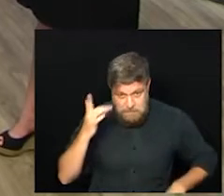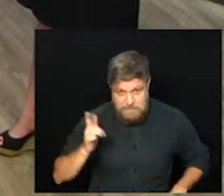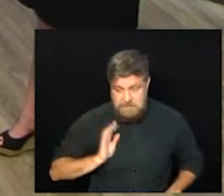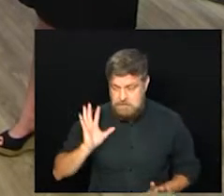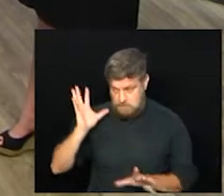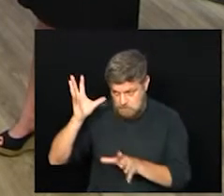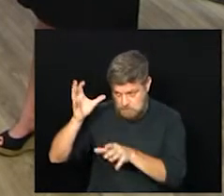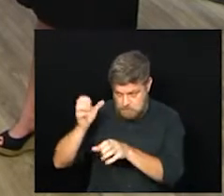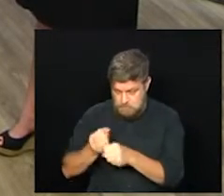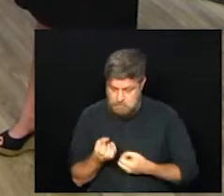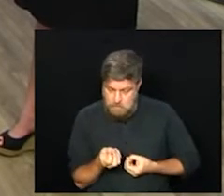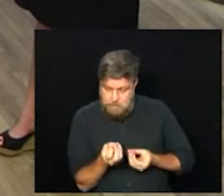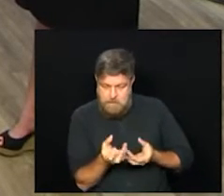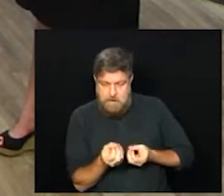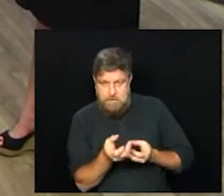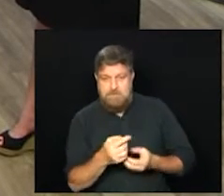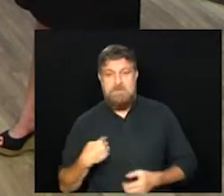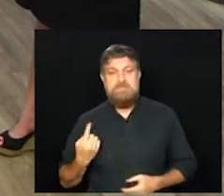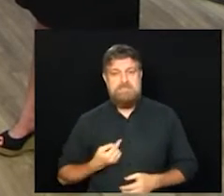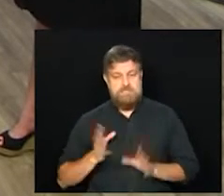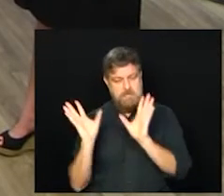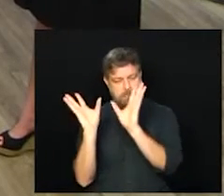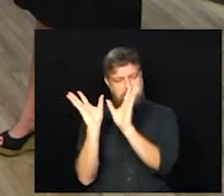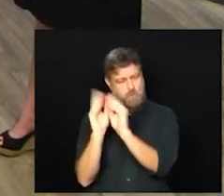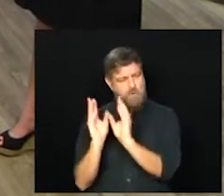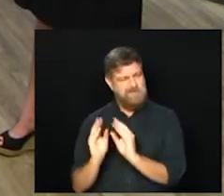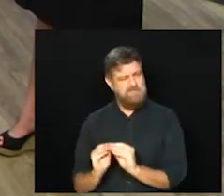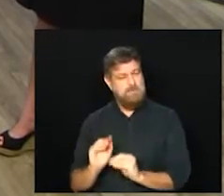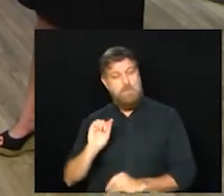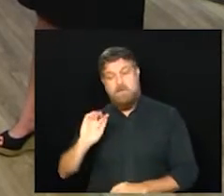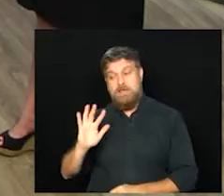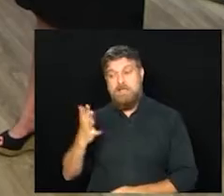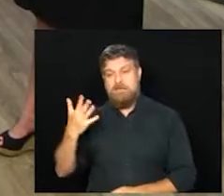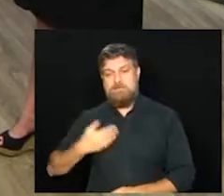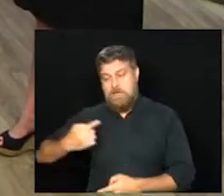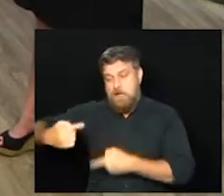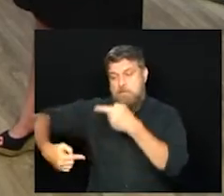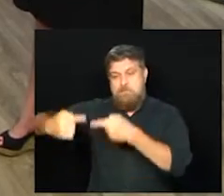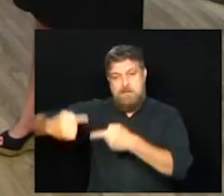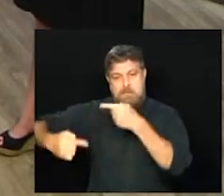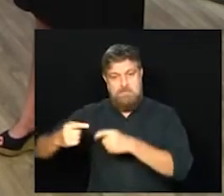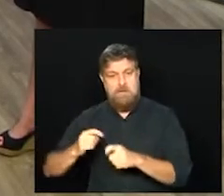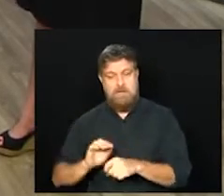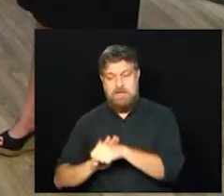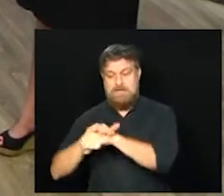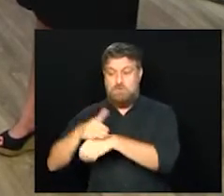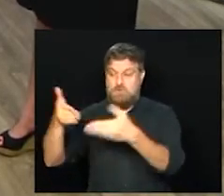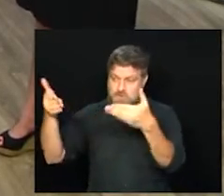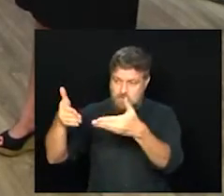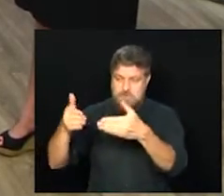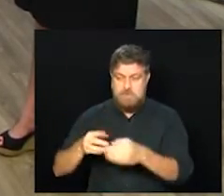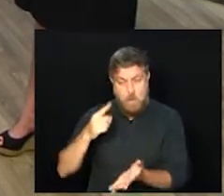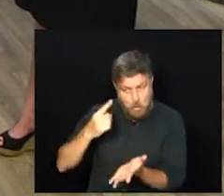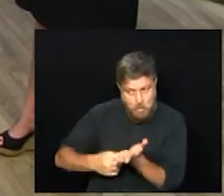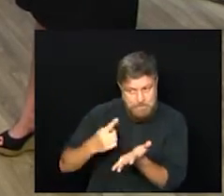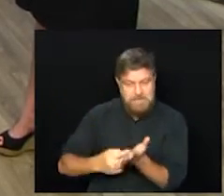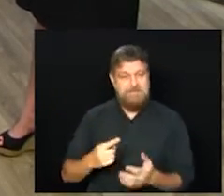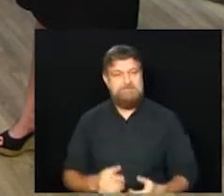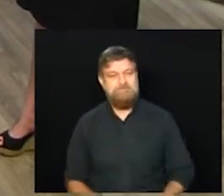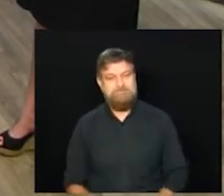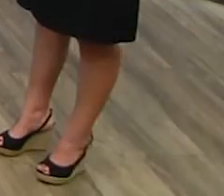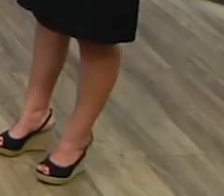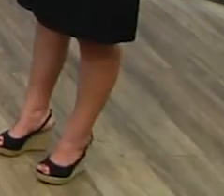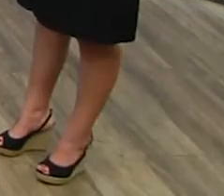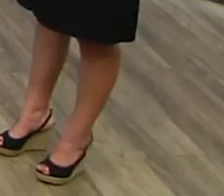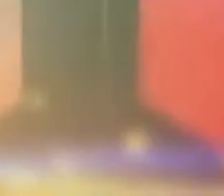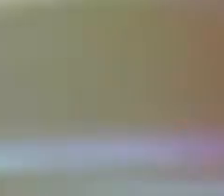pra gente? Isso, amanhã a gente faz um resumo do que foram aí essas discussões desta noite. Combinado, até lá.